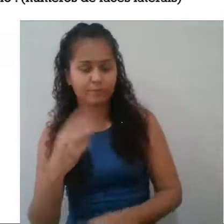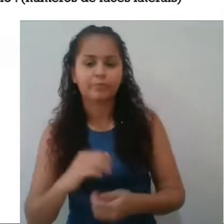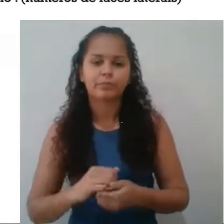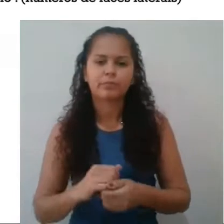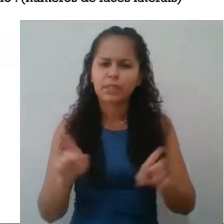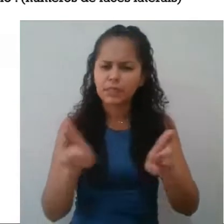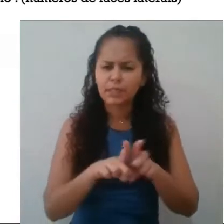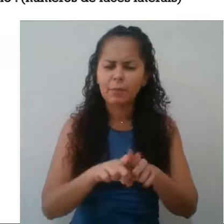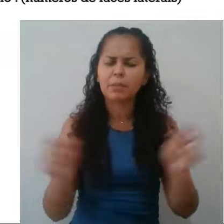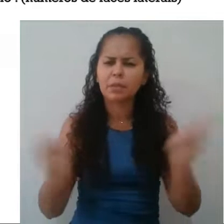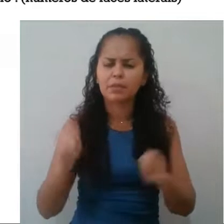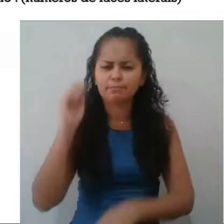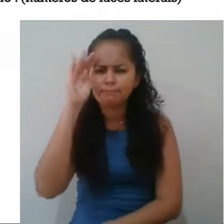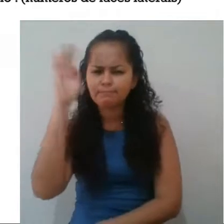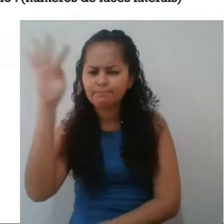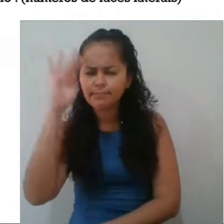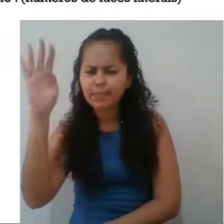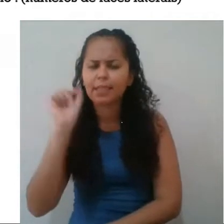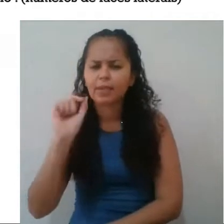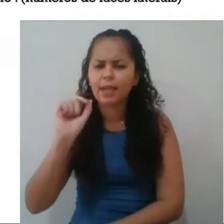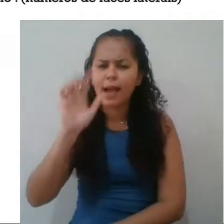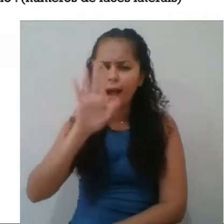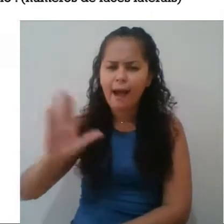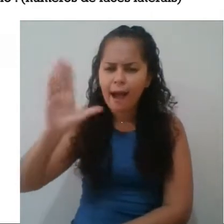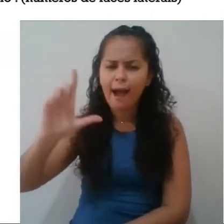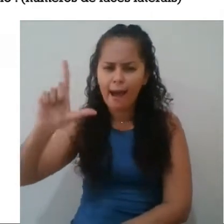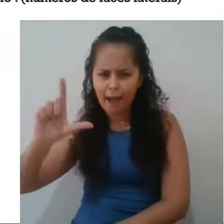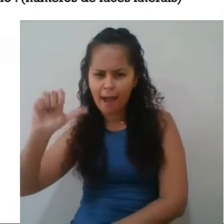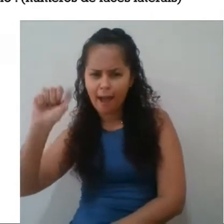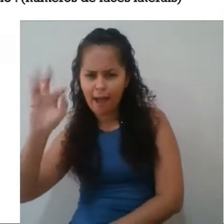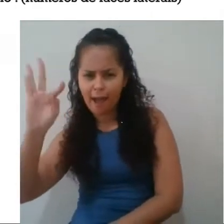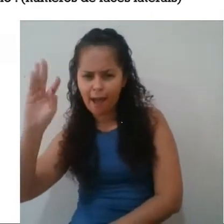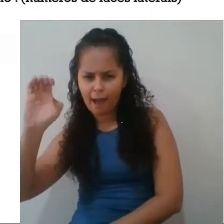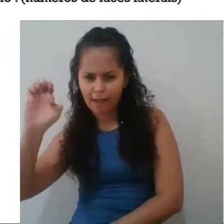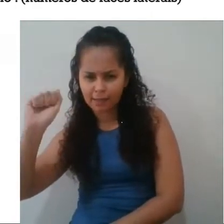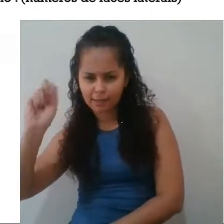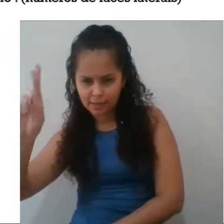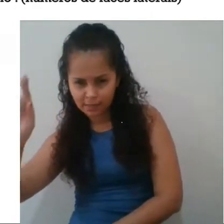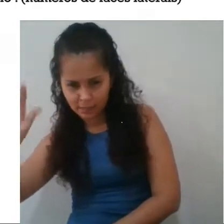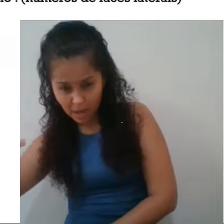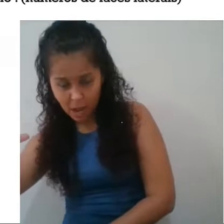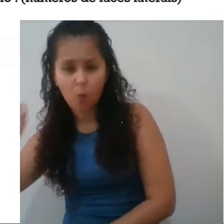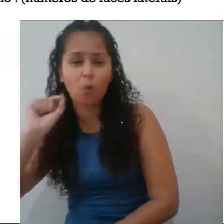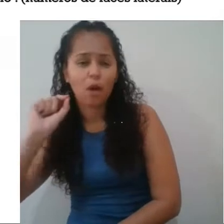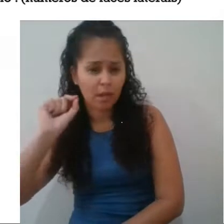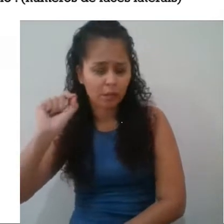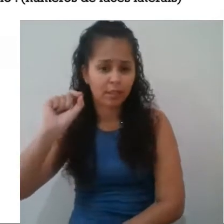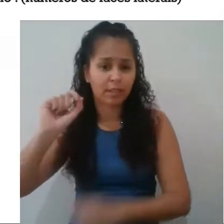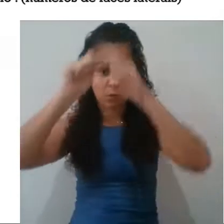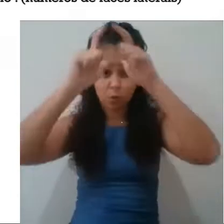E ainda podemos pensar que a área lateral de um tronco de cone será a área lateral do